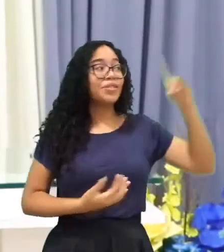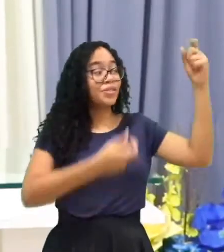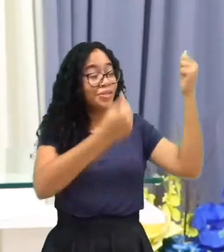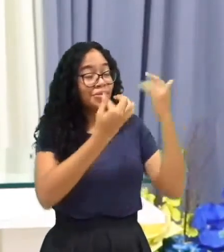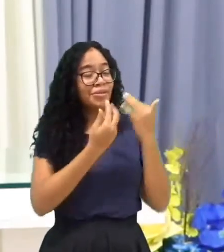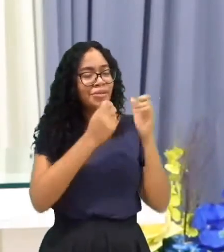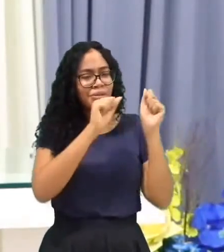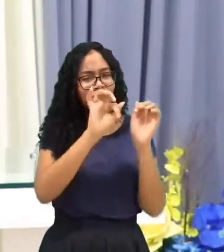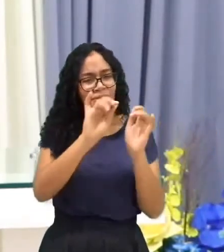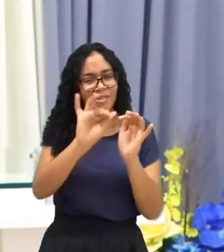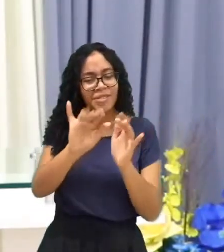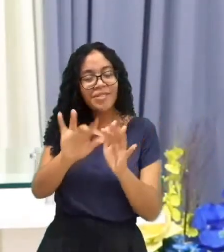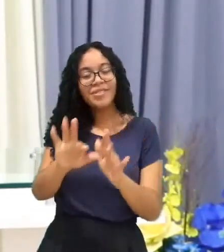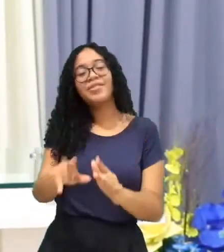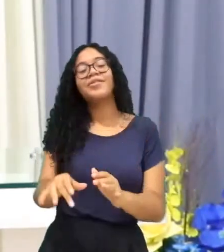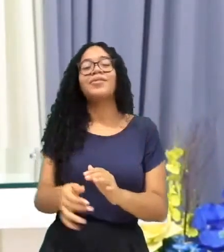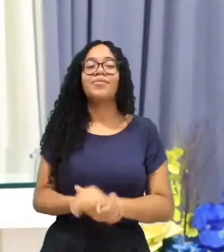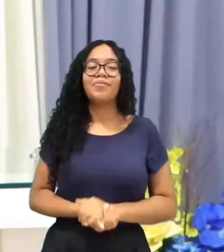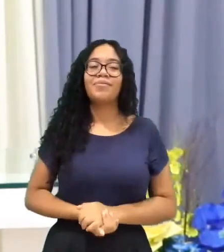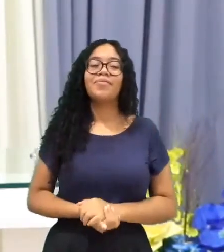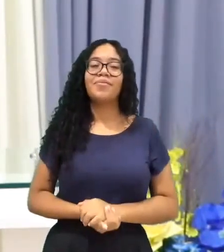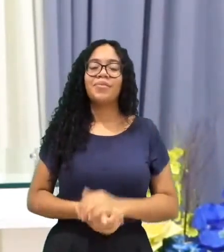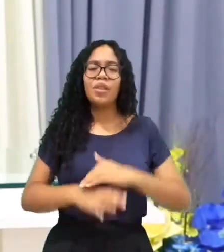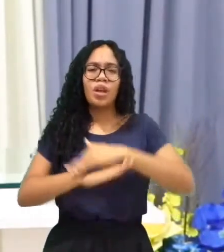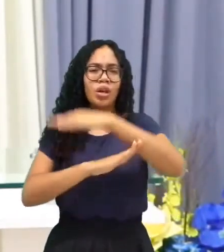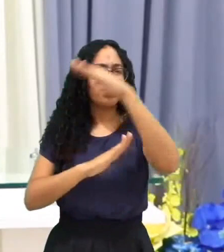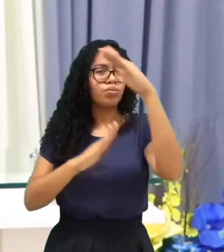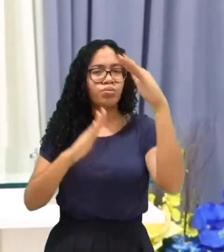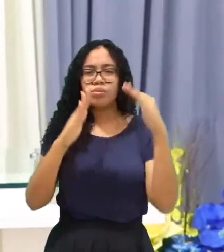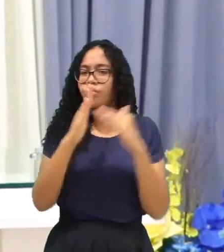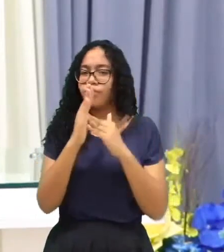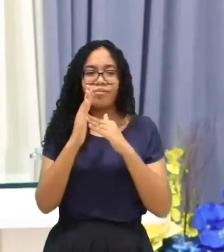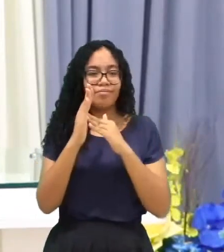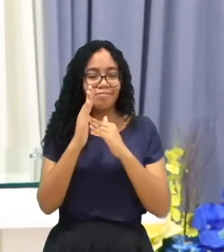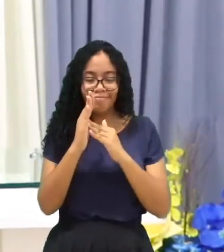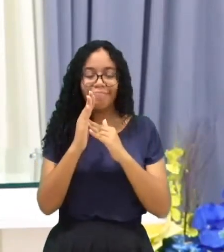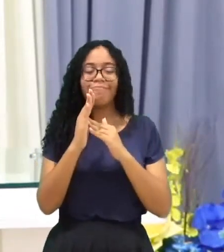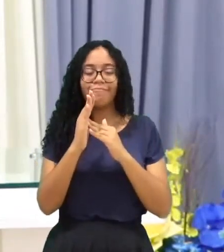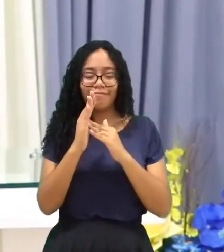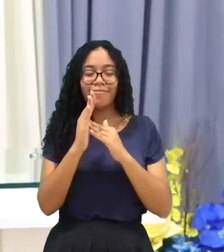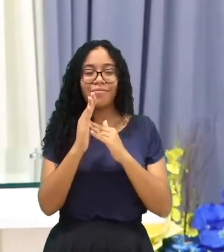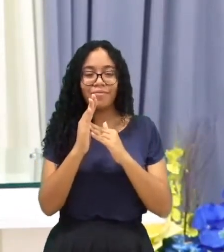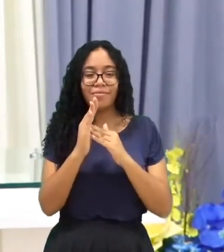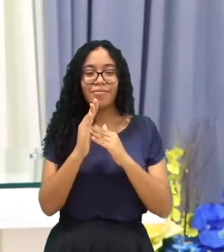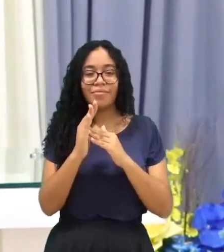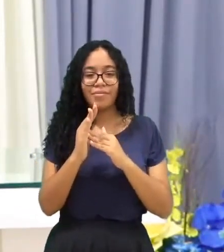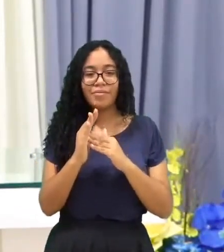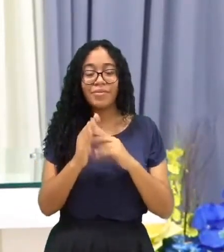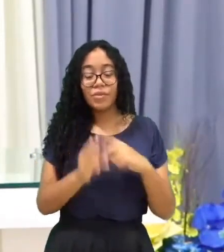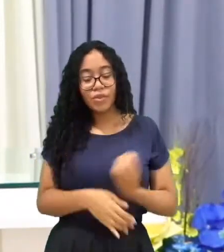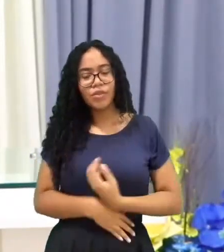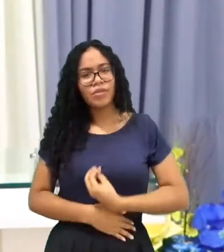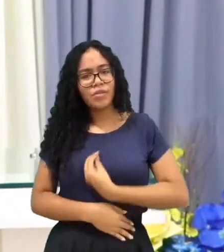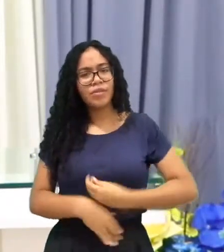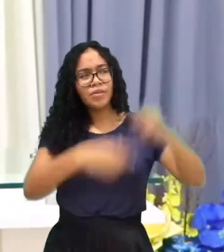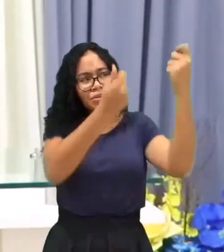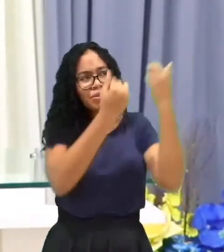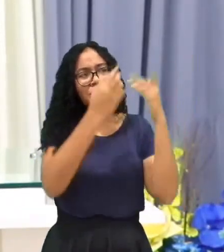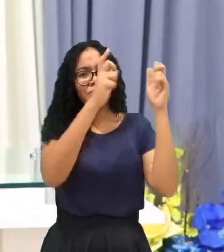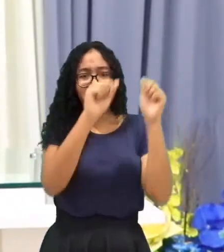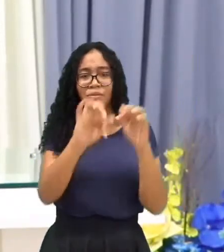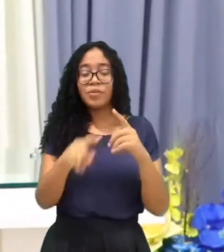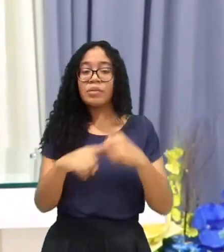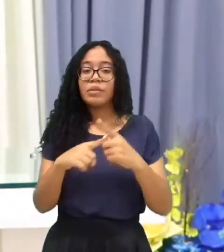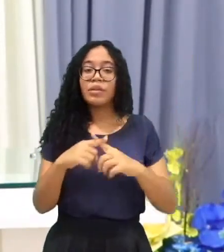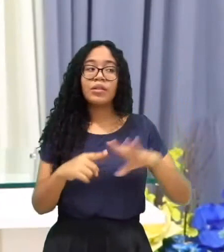Celestial. Toda sorte de bênção é tudo enquanto é bênção. Estará sobre a nossa vida, porque o Senhor honra